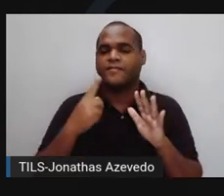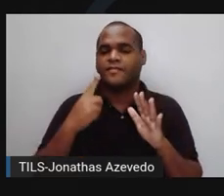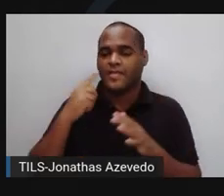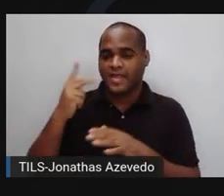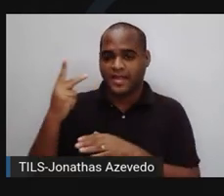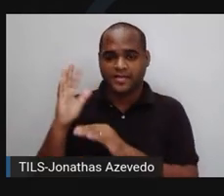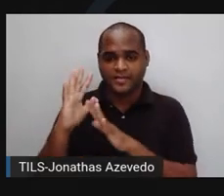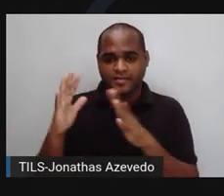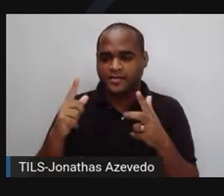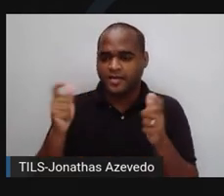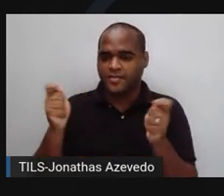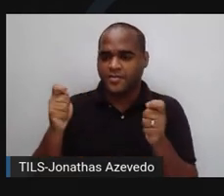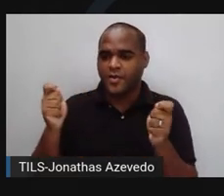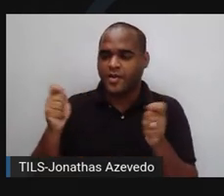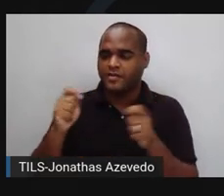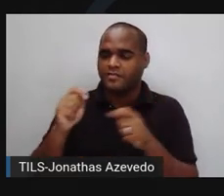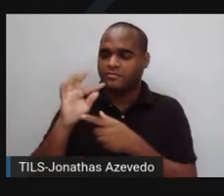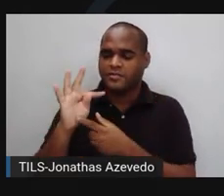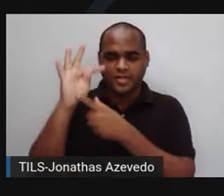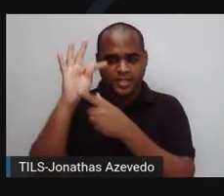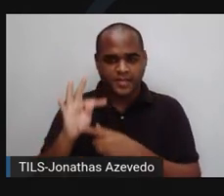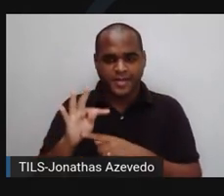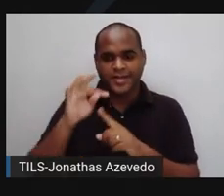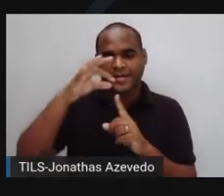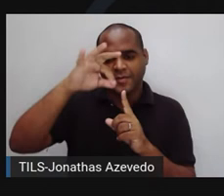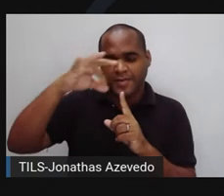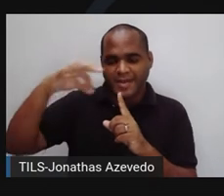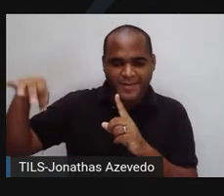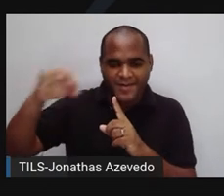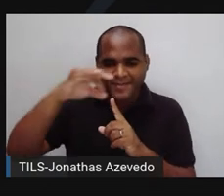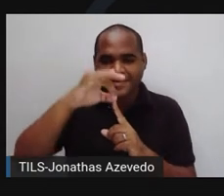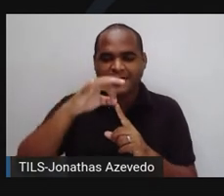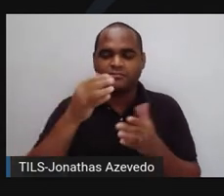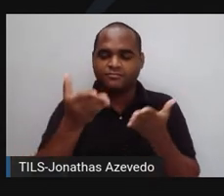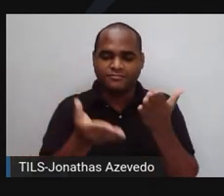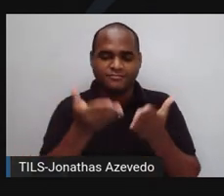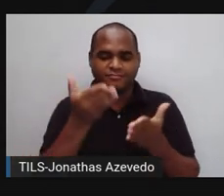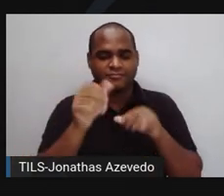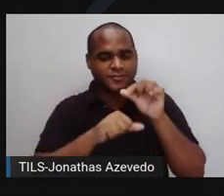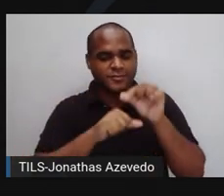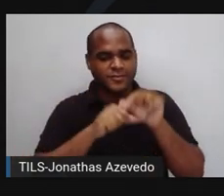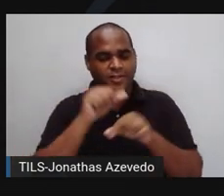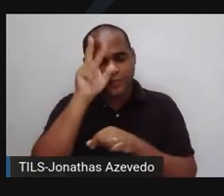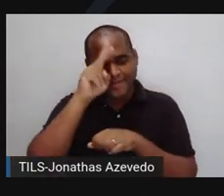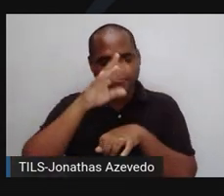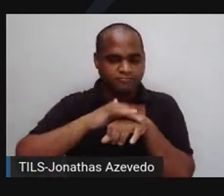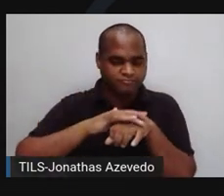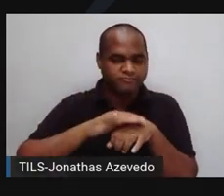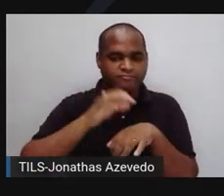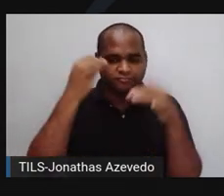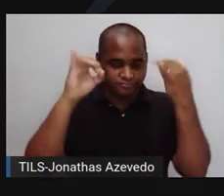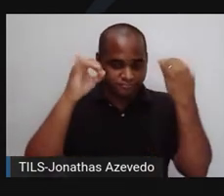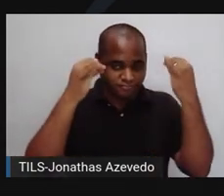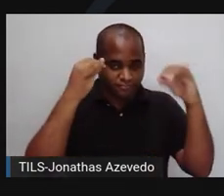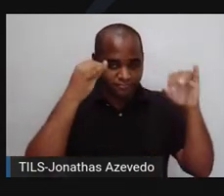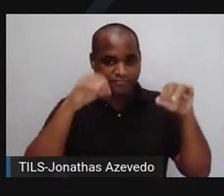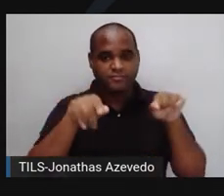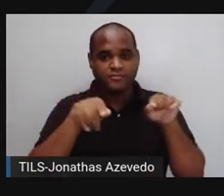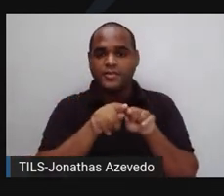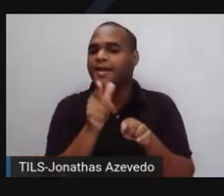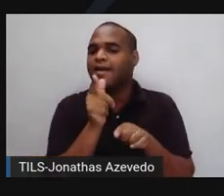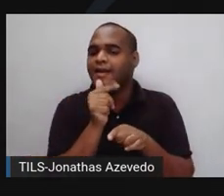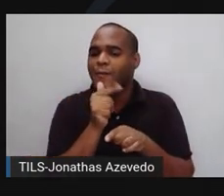de Alto regular o clima de polinizar as plantas de fazer controle biológico de pragas e doenças de purificar a